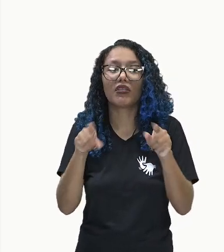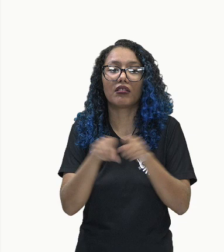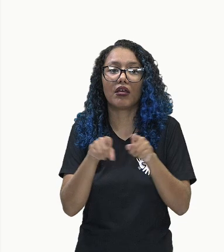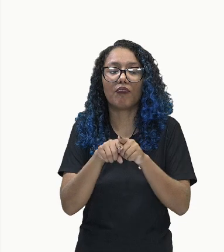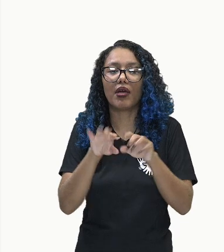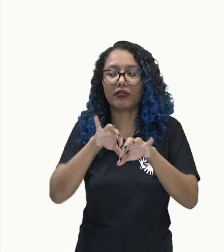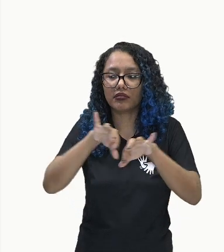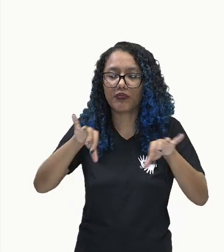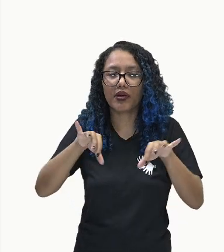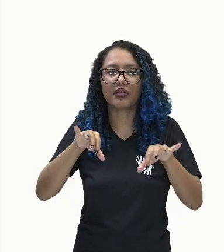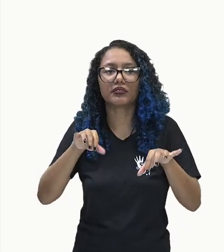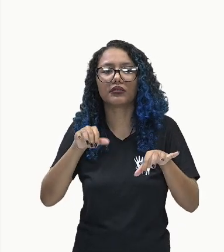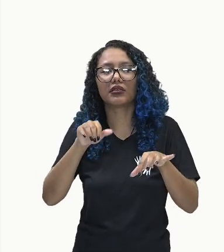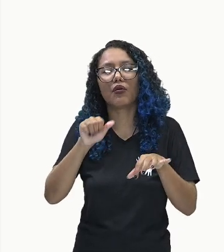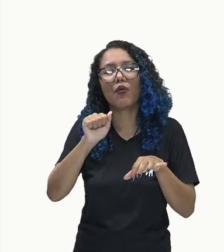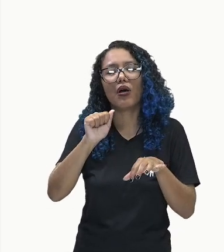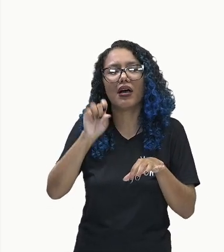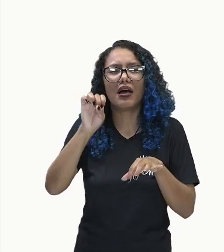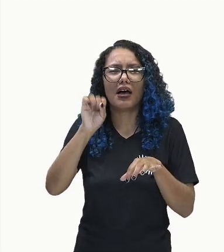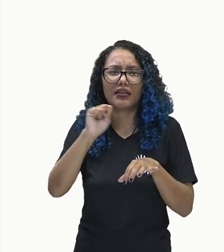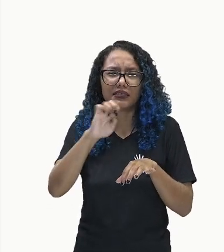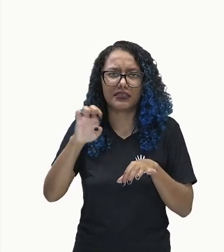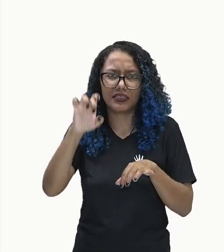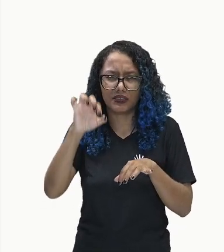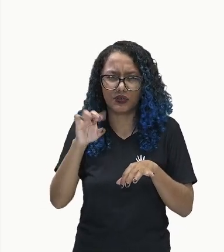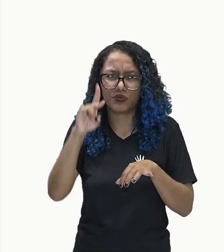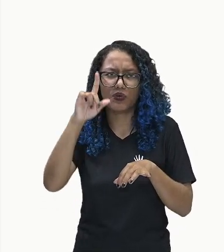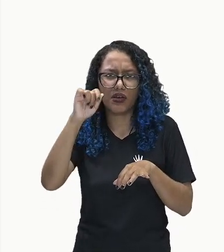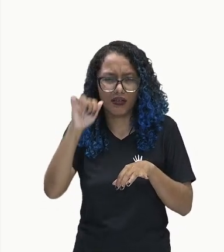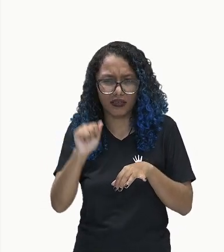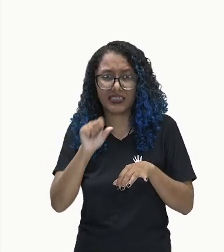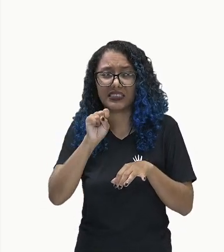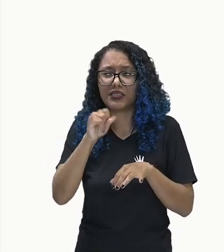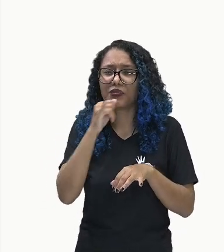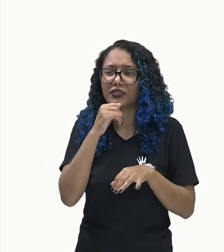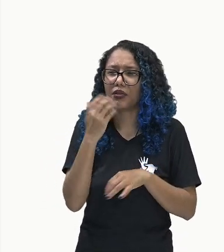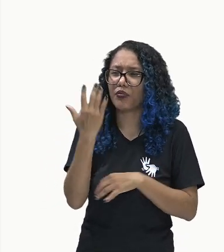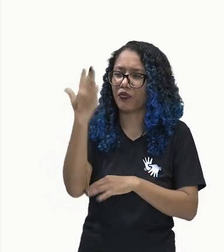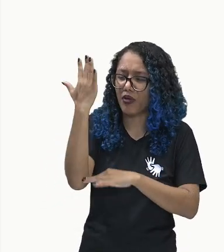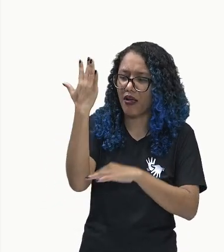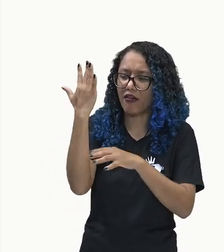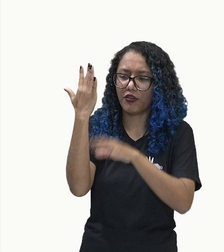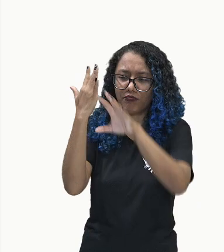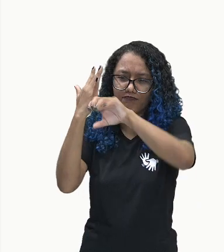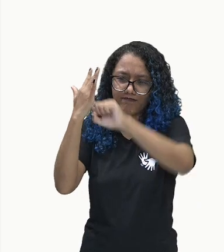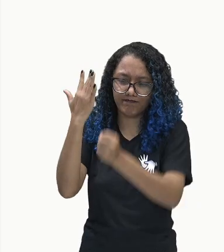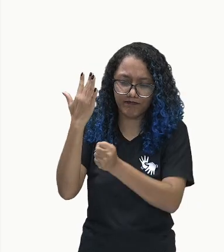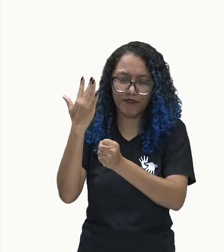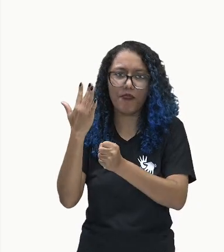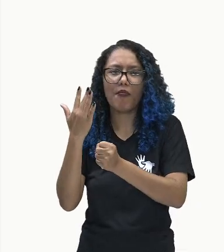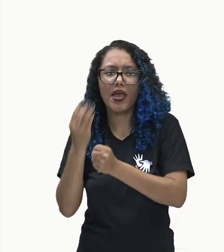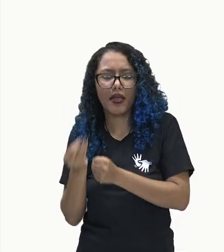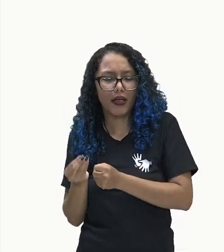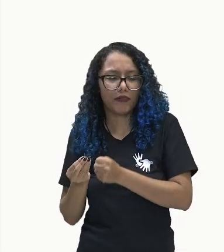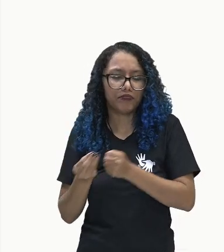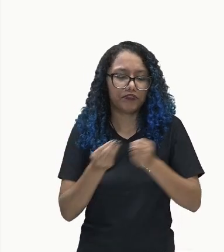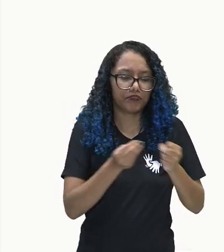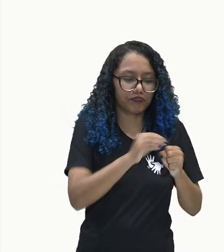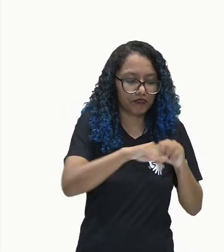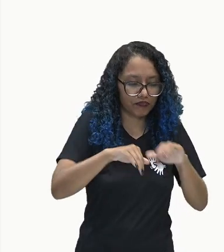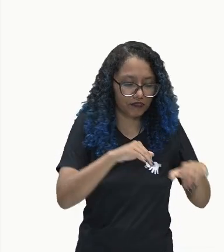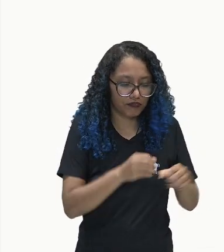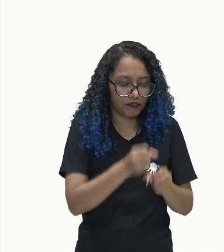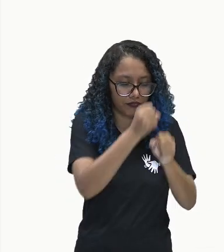quando você vai ali no quintal da vizinha, quebra um galho de uma planta e coloca na terra lá no seu quintal e